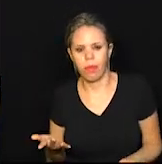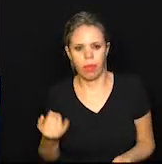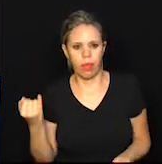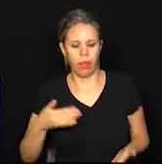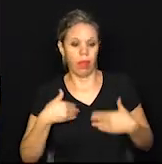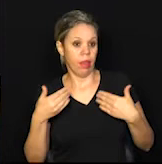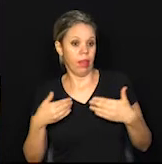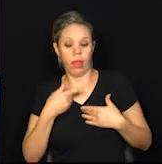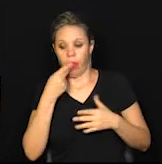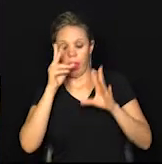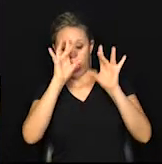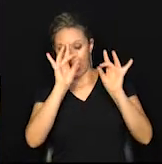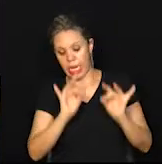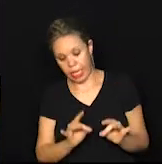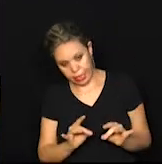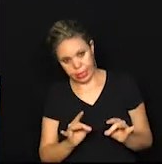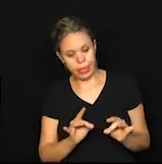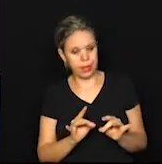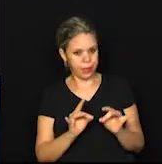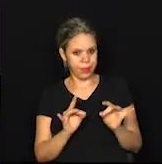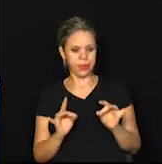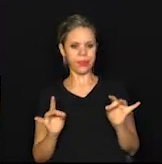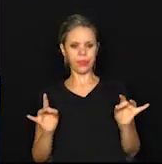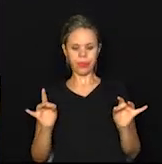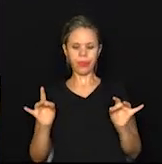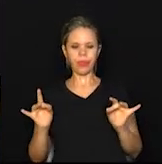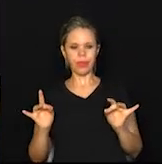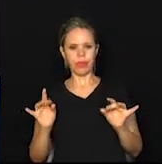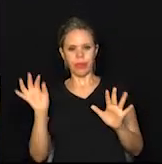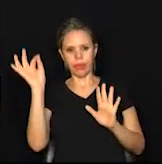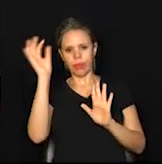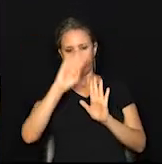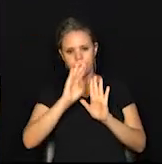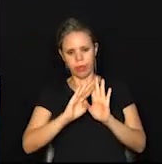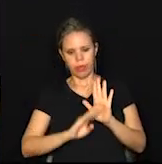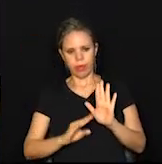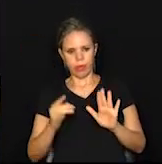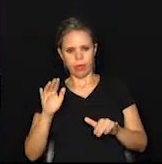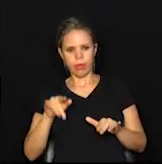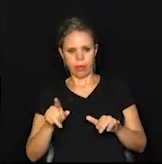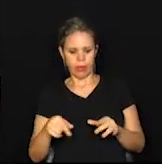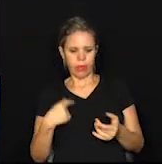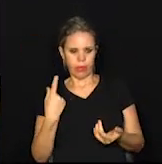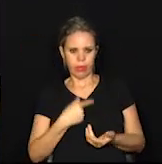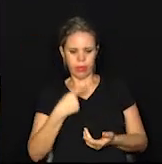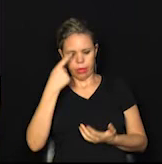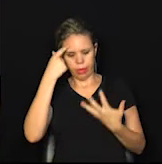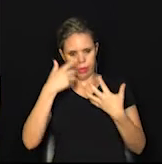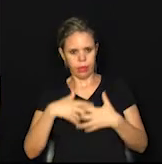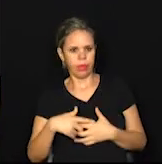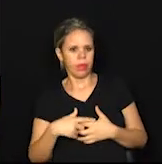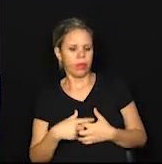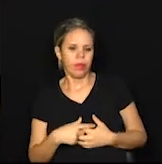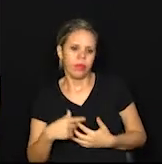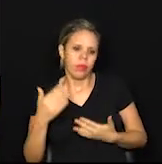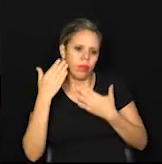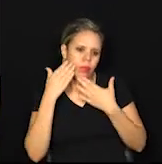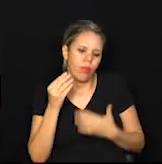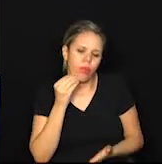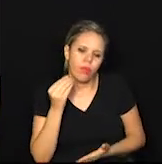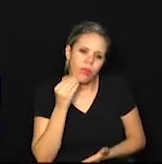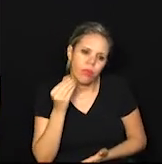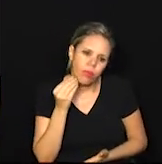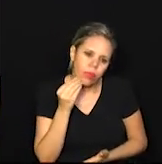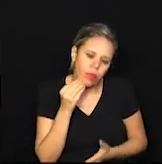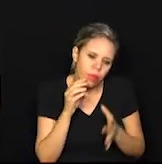aqui, falar detalhar de cada item, mas é mais ou menos isso que a gente pensou. Eu agradeço a oportunidade,